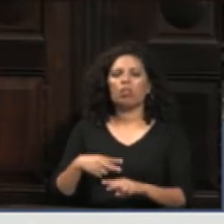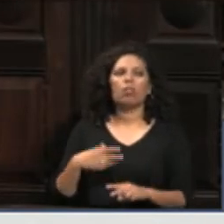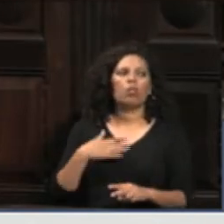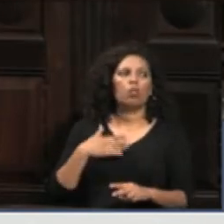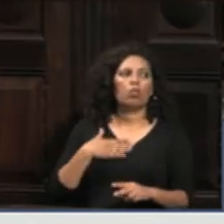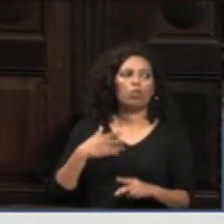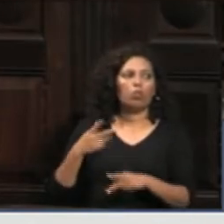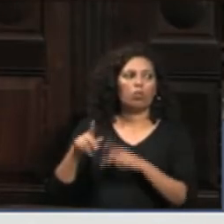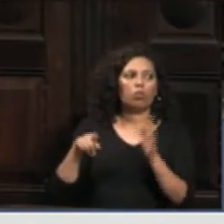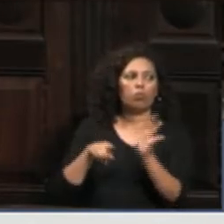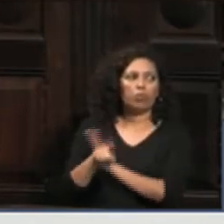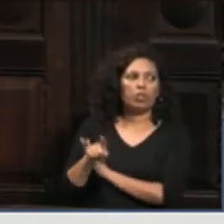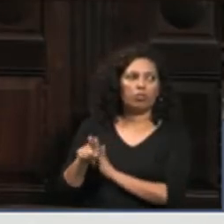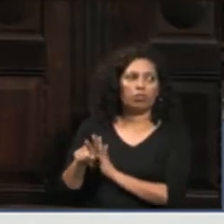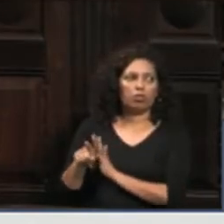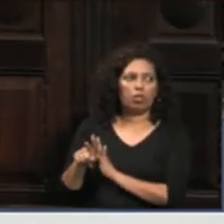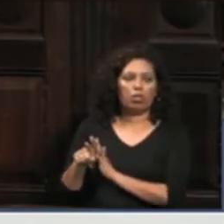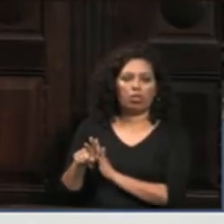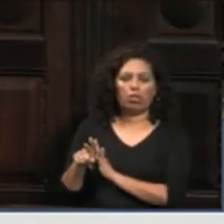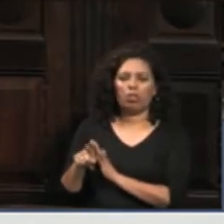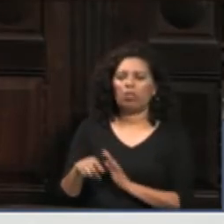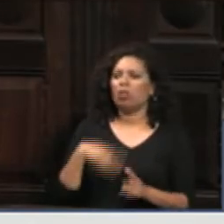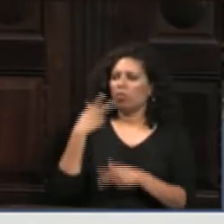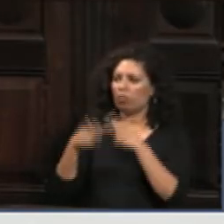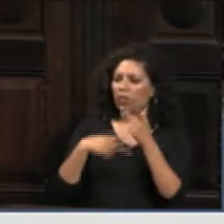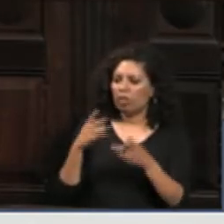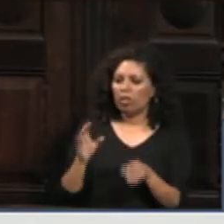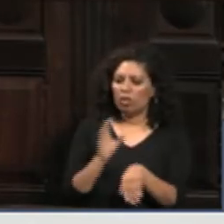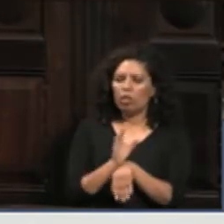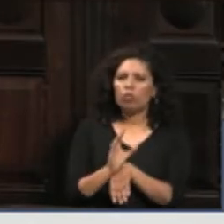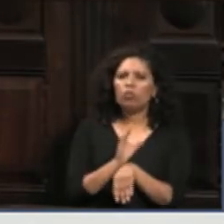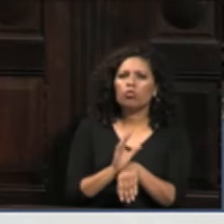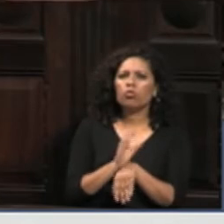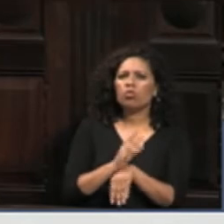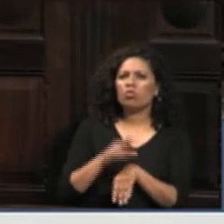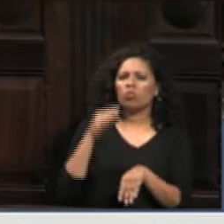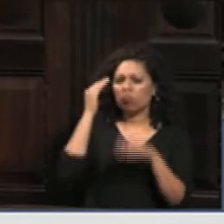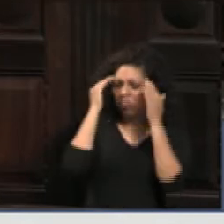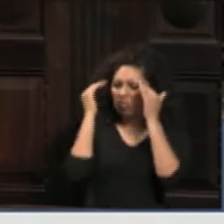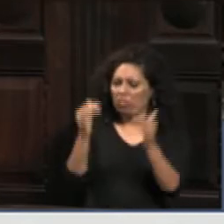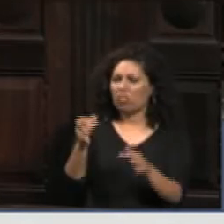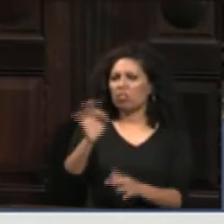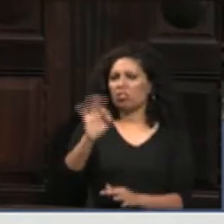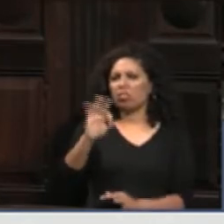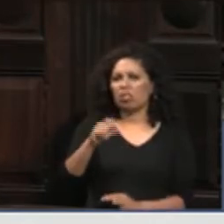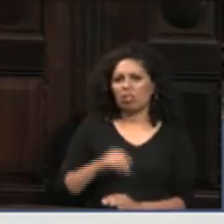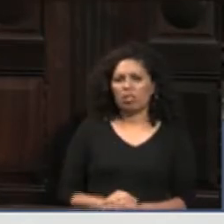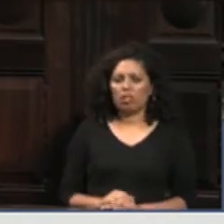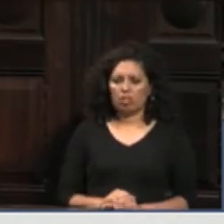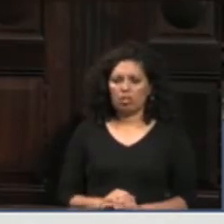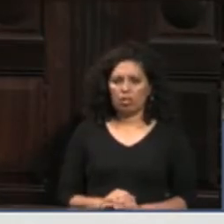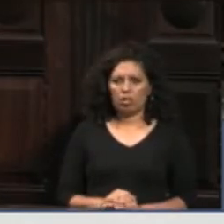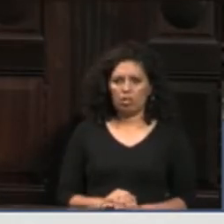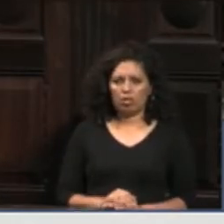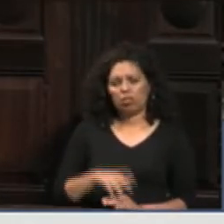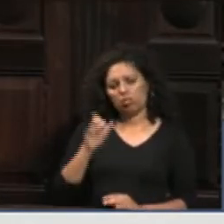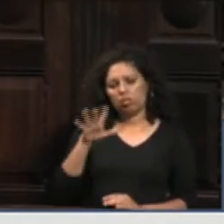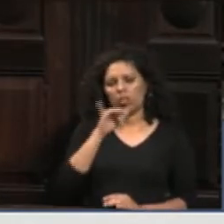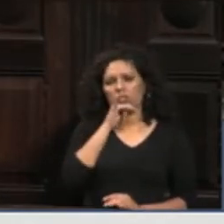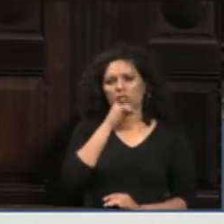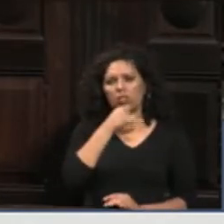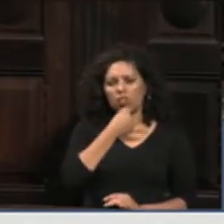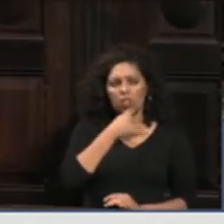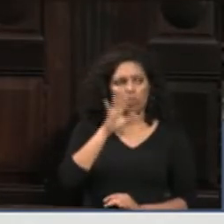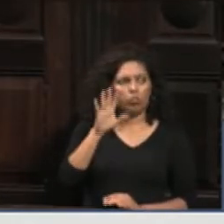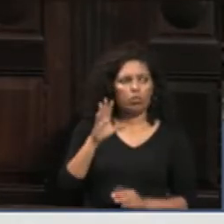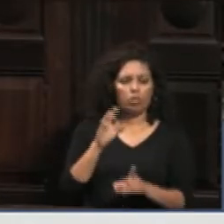alguns deputados falaram, não, esquece a Constituição, esse voto é político. E aí, isso é triste, mas a população que